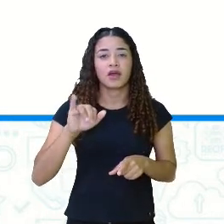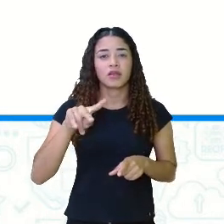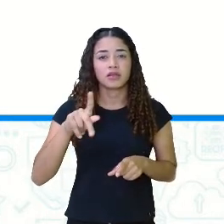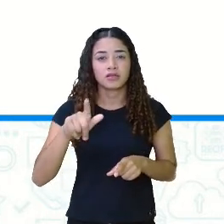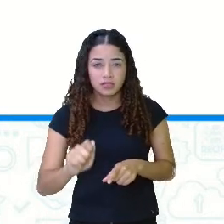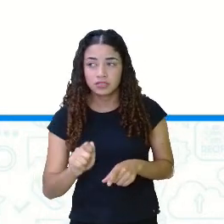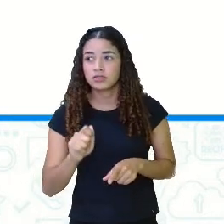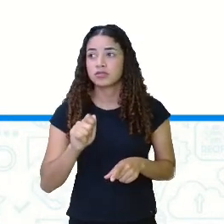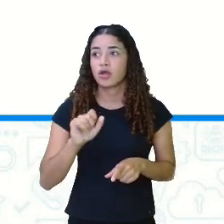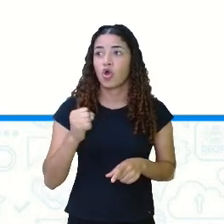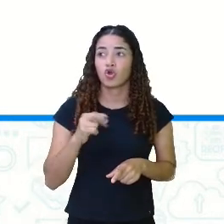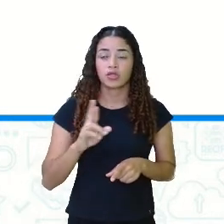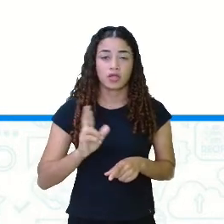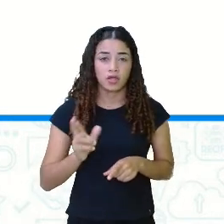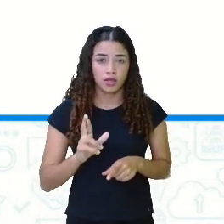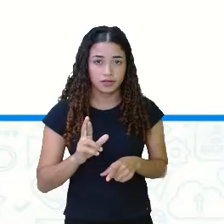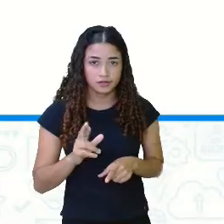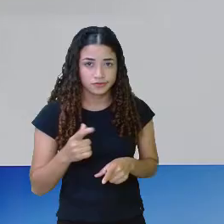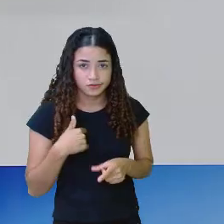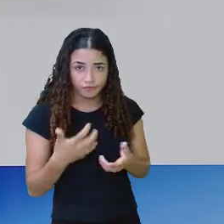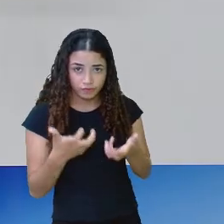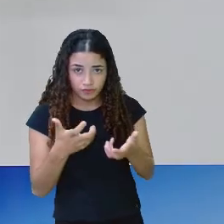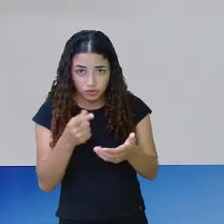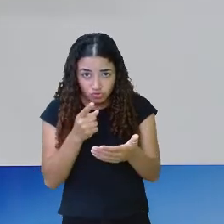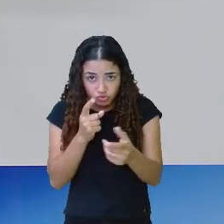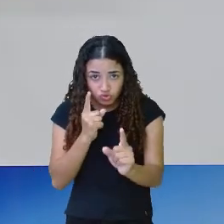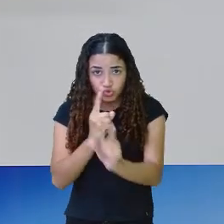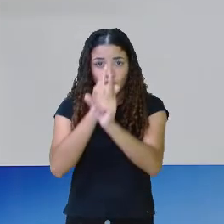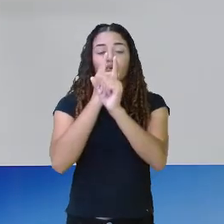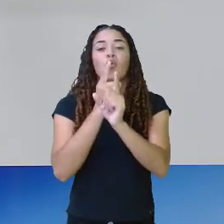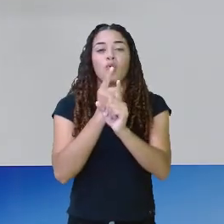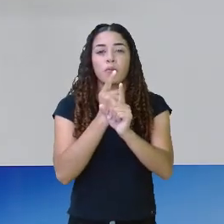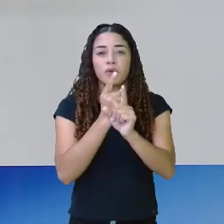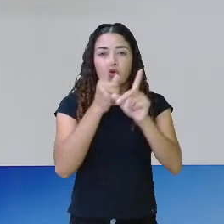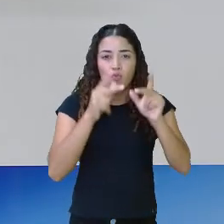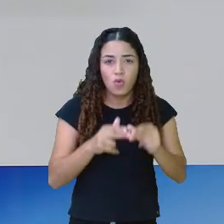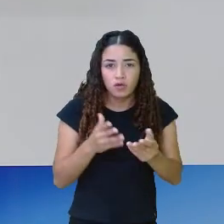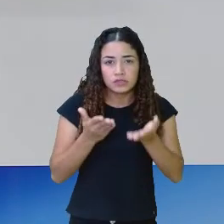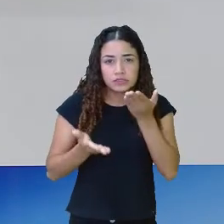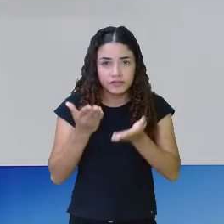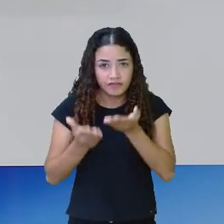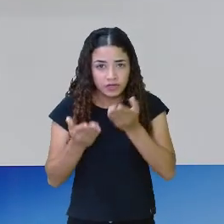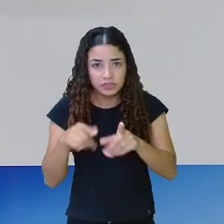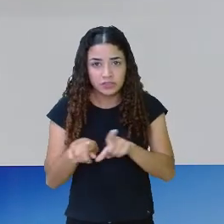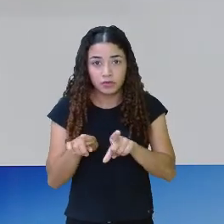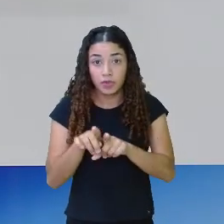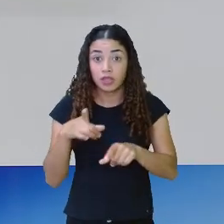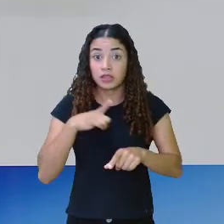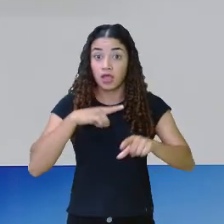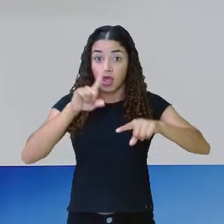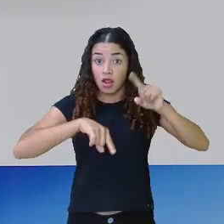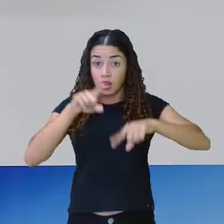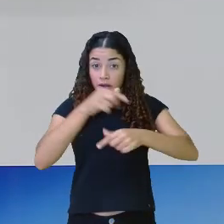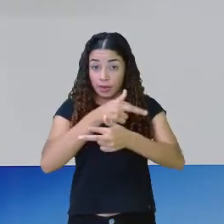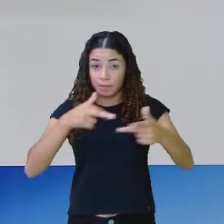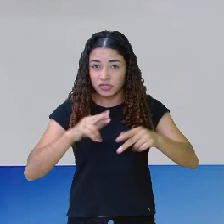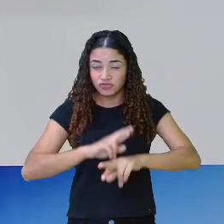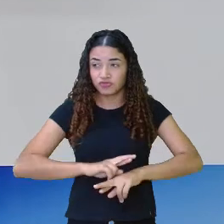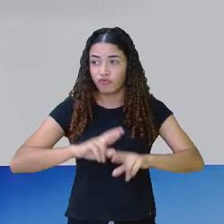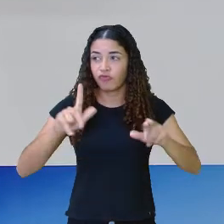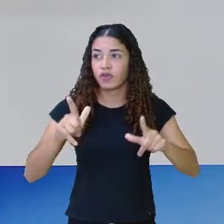a ideia de equivalência. Eu tenho aqui elementos diferentes. Eu já vou responder aqui para deixar